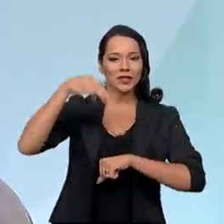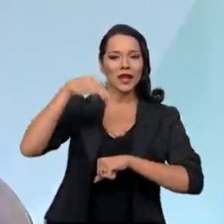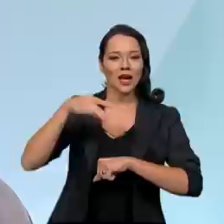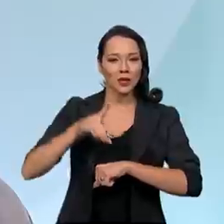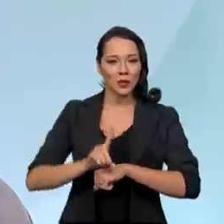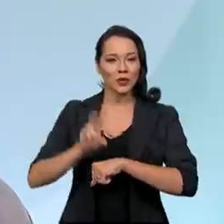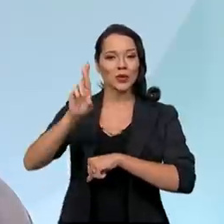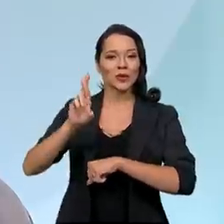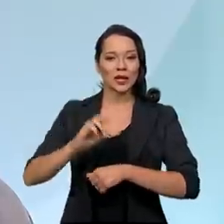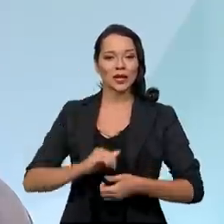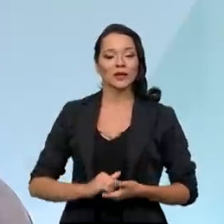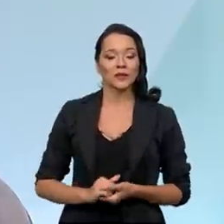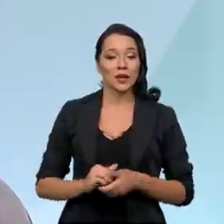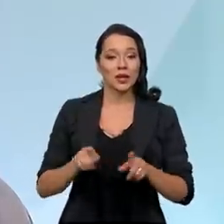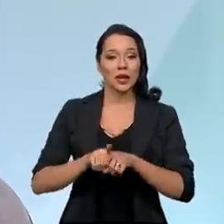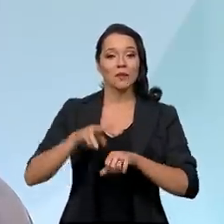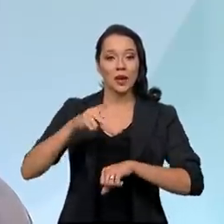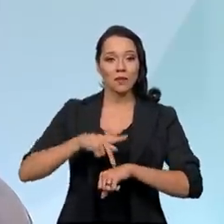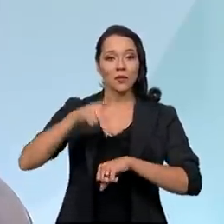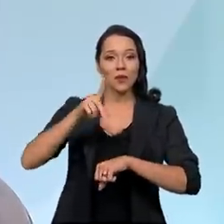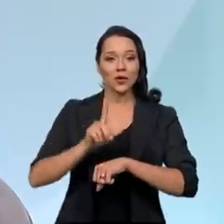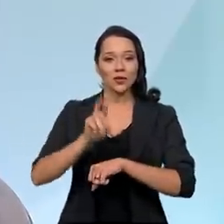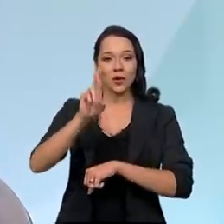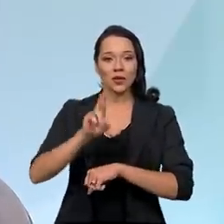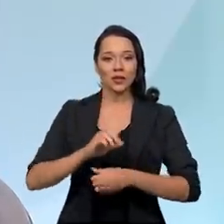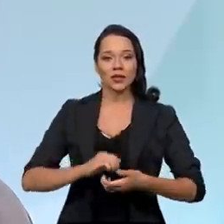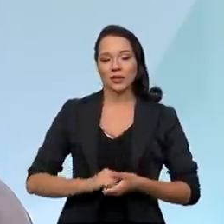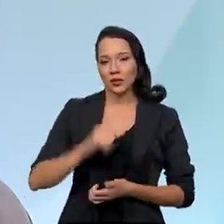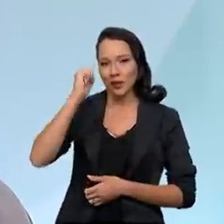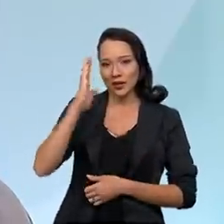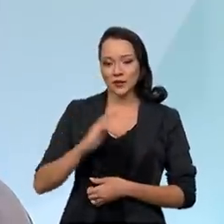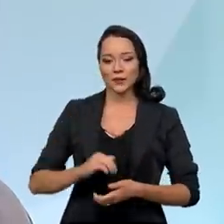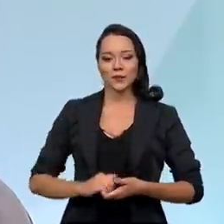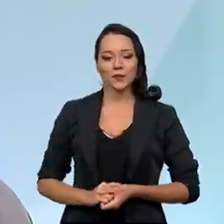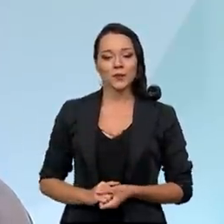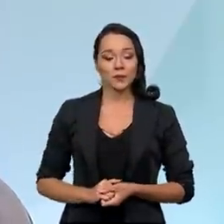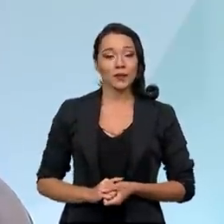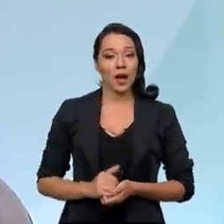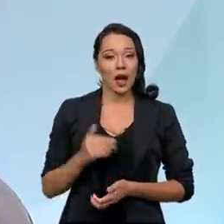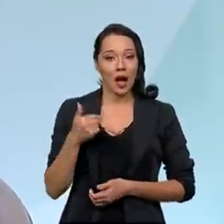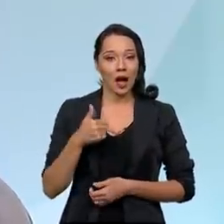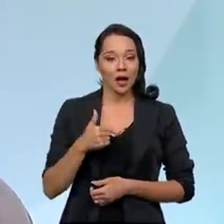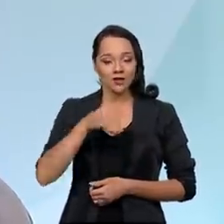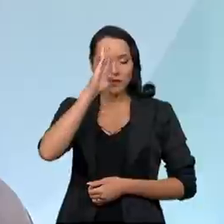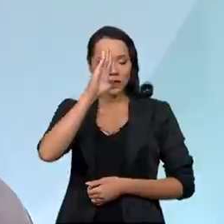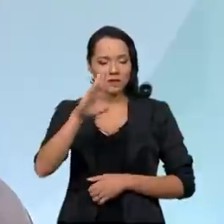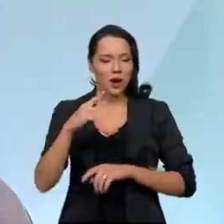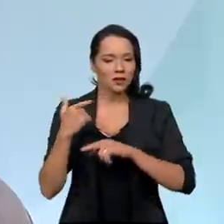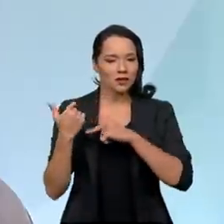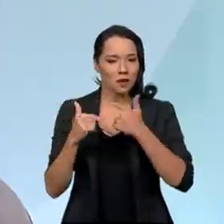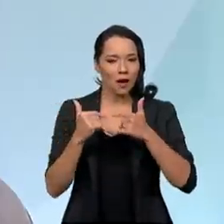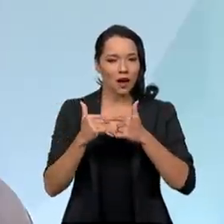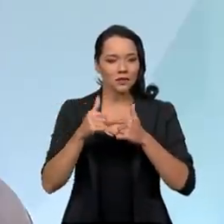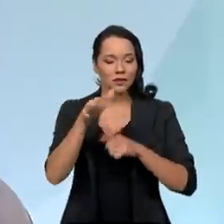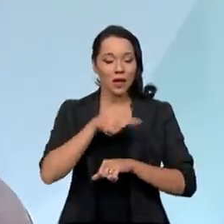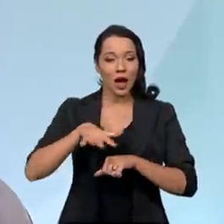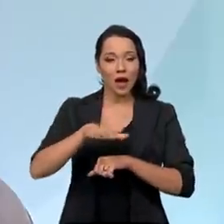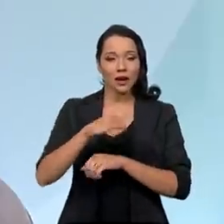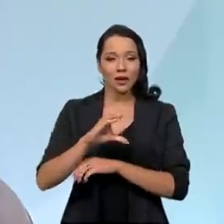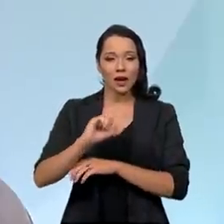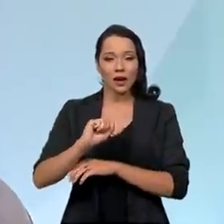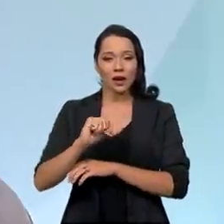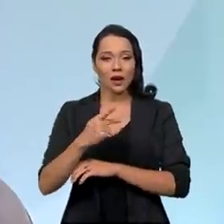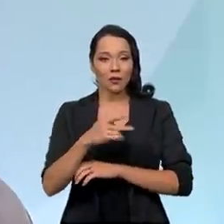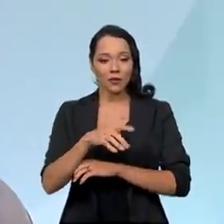o doutorado e para o pós-doutorado brasileiros. As grandes funções, os grandes braços da CAPES,